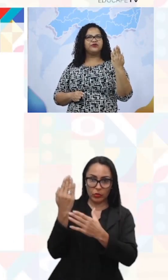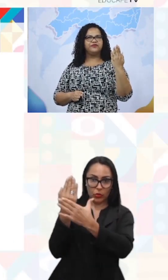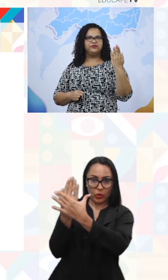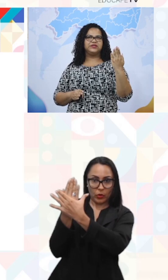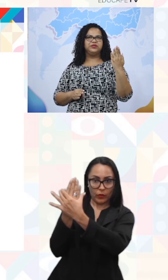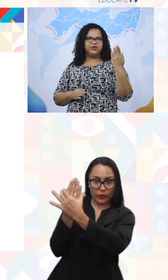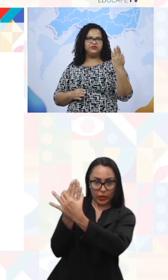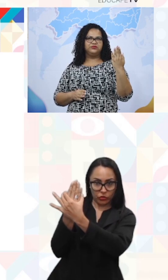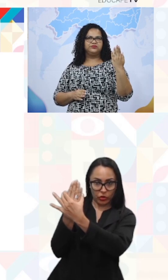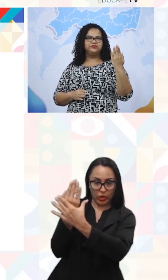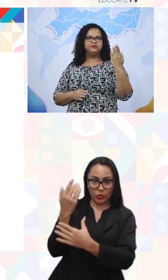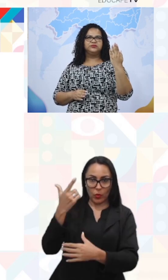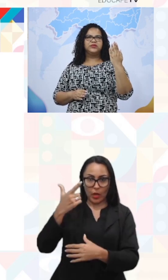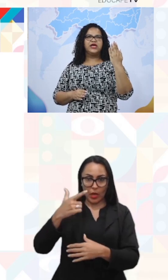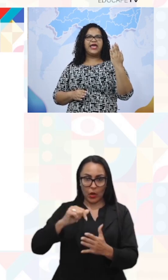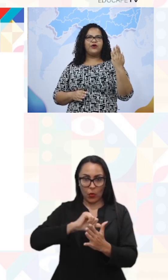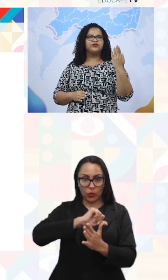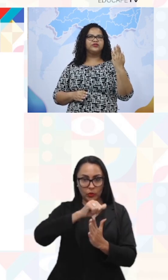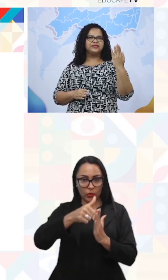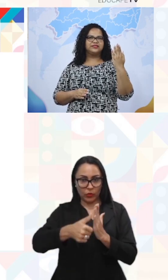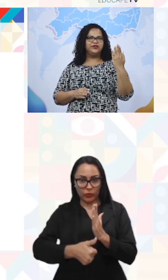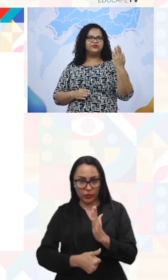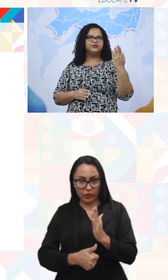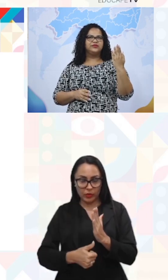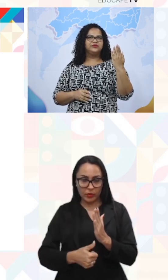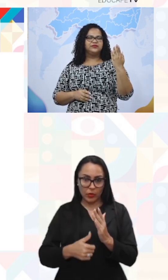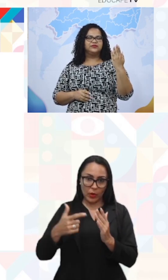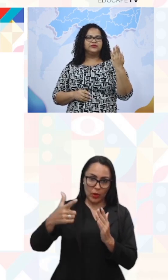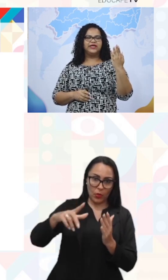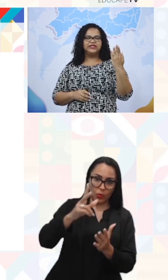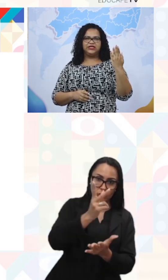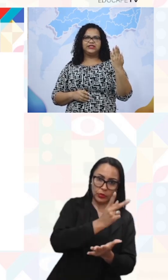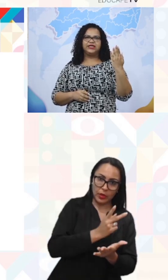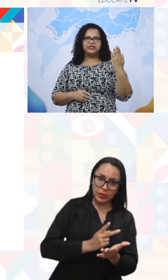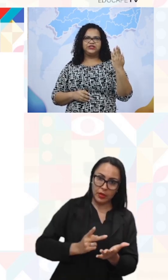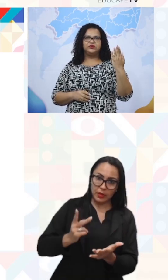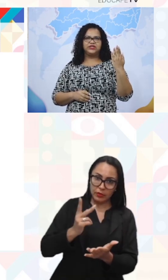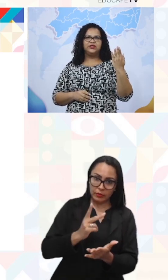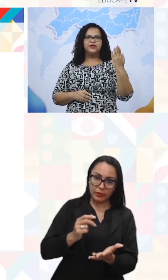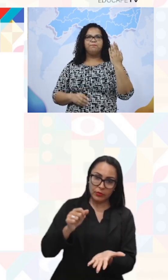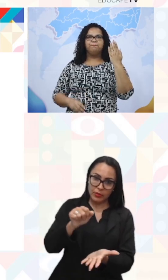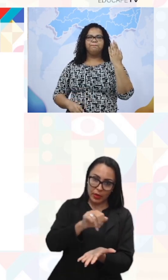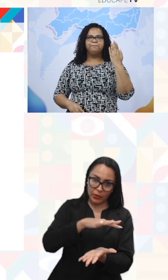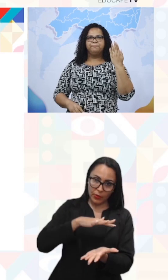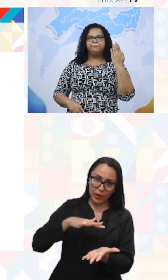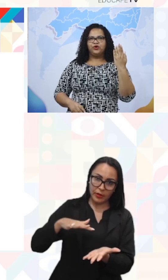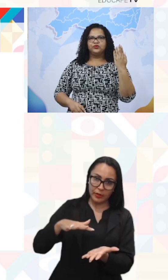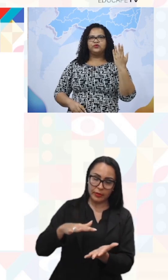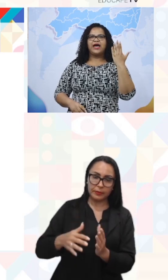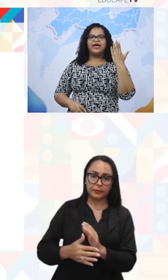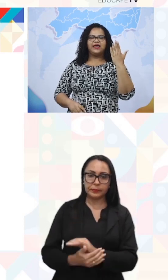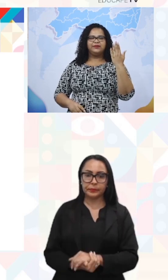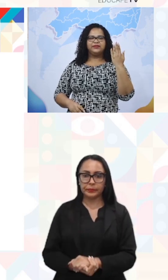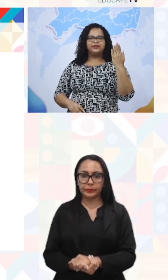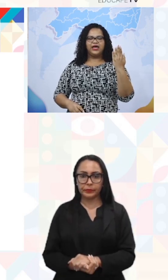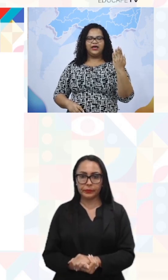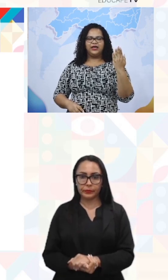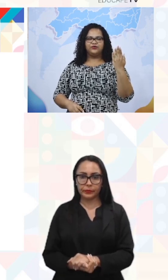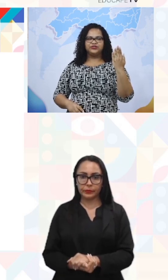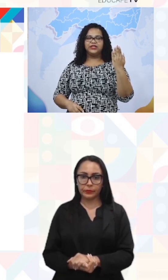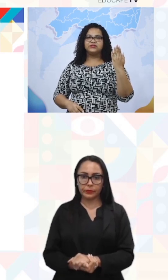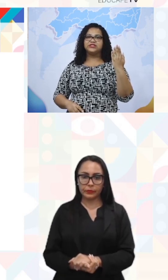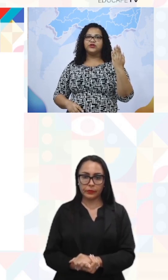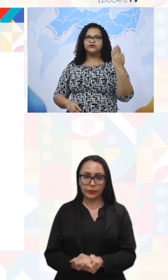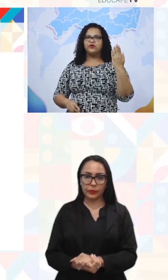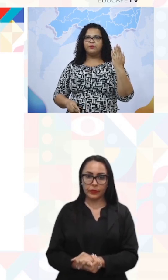outra configuração de mão? É outro desenho na escrita que a gente usa? Pronto. Aí